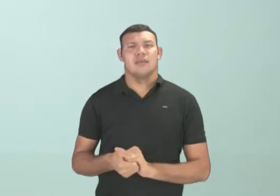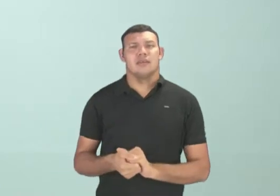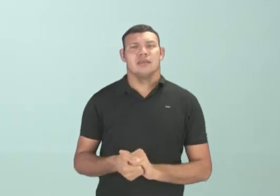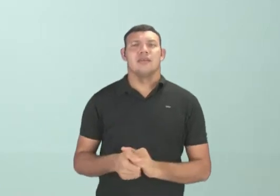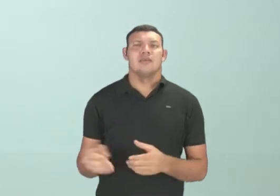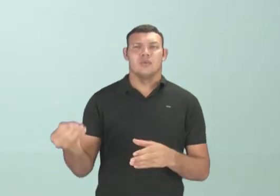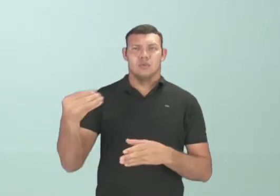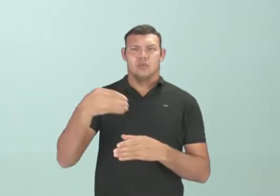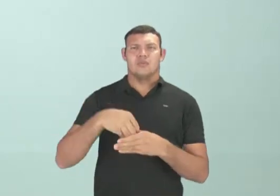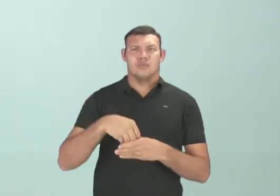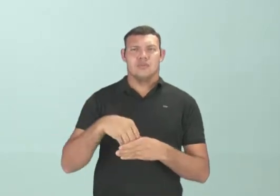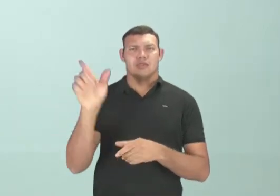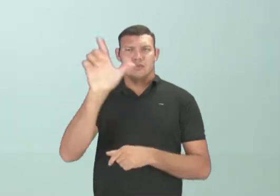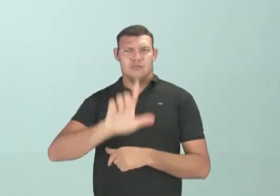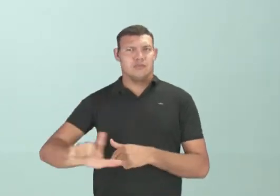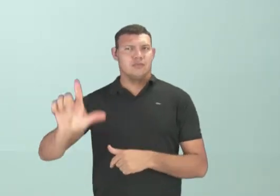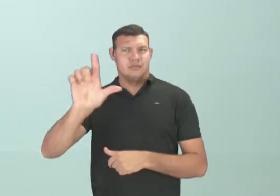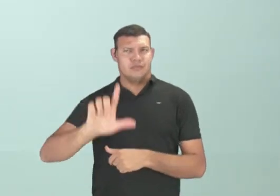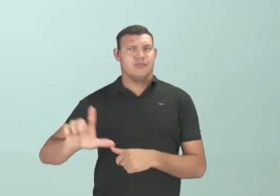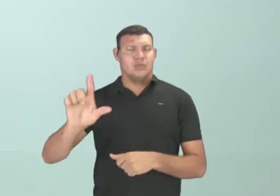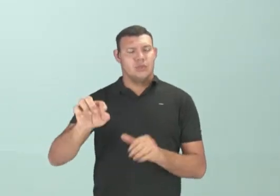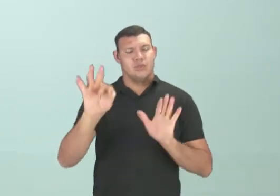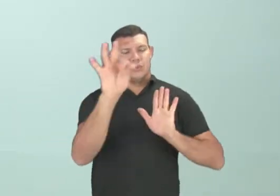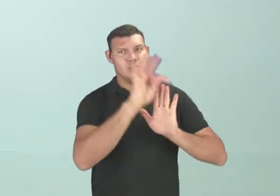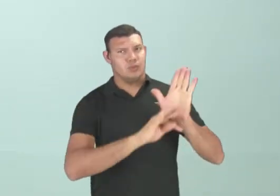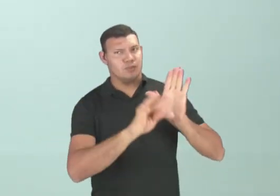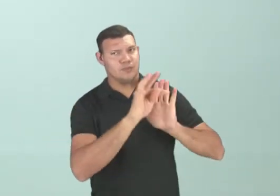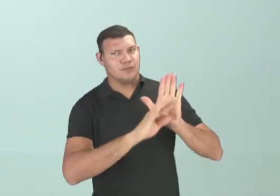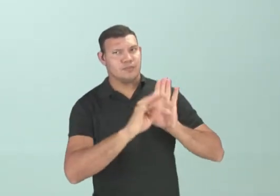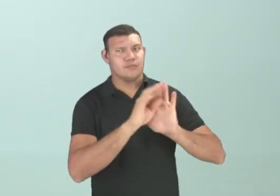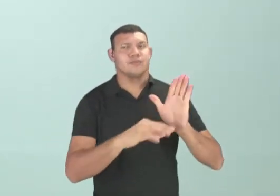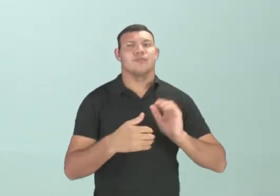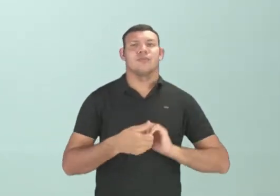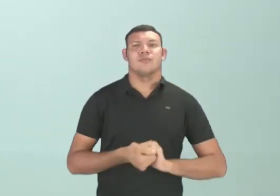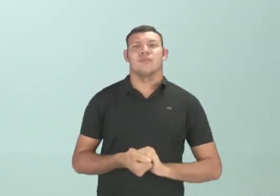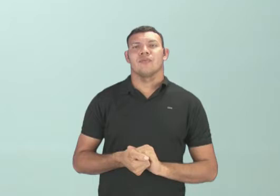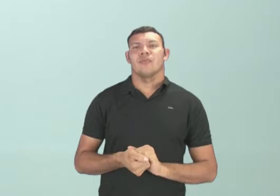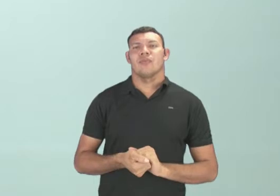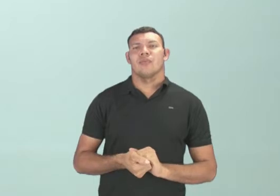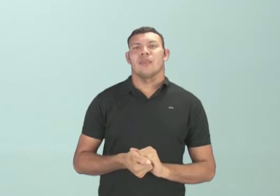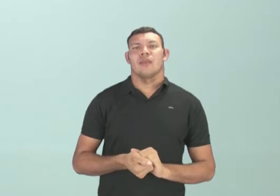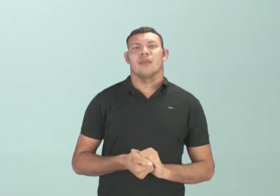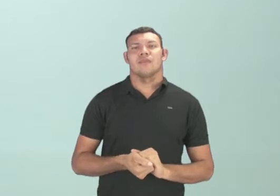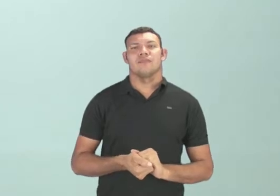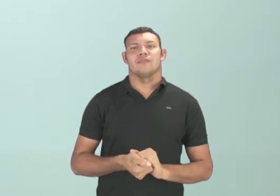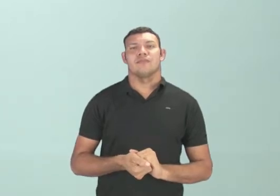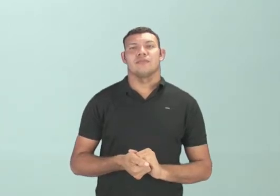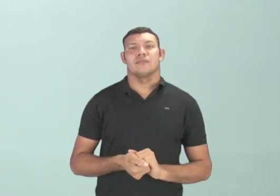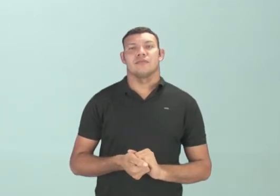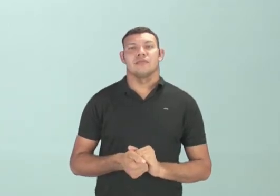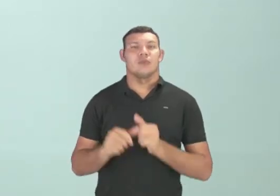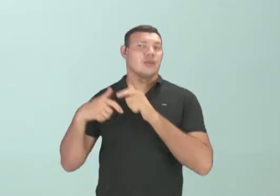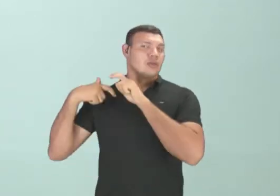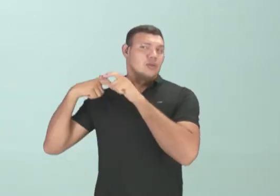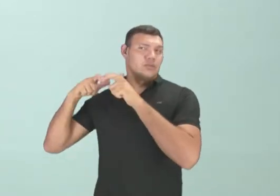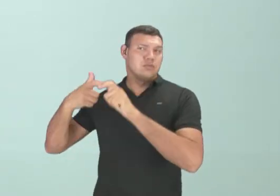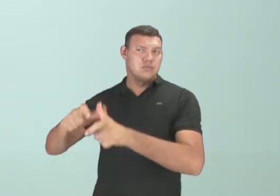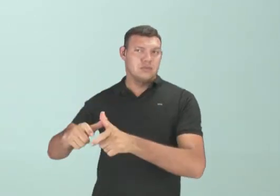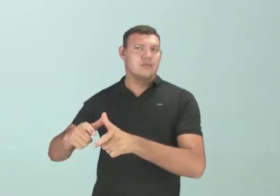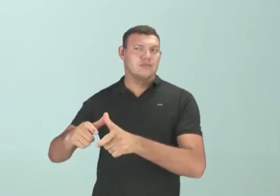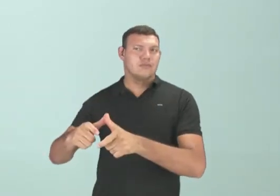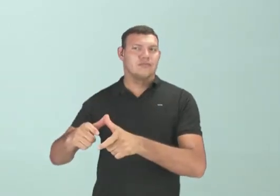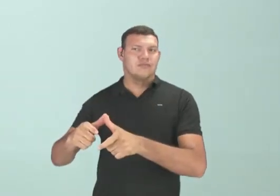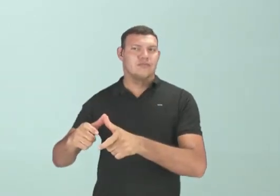dentro da literatura, dentro dos textos. E vão voltando ali para aquela retomada dos clássicos,